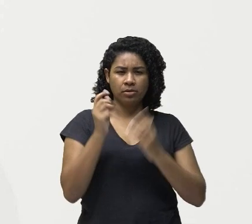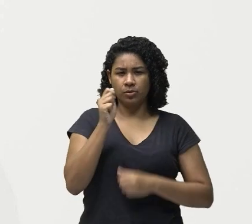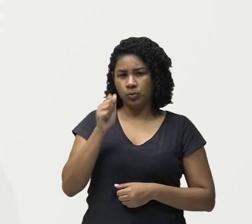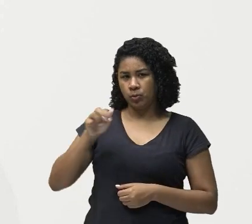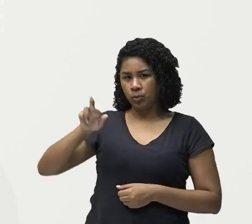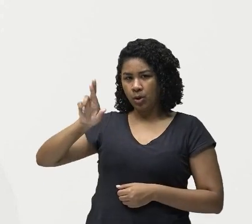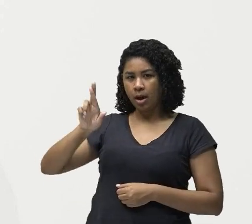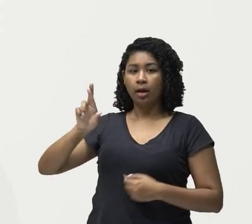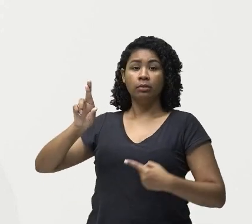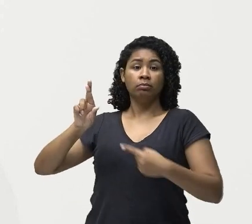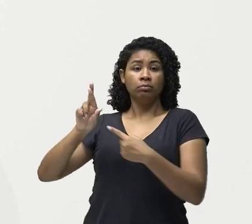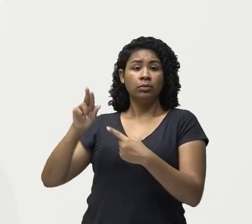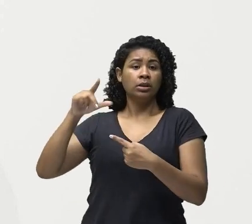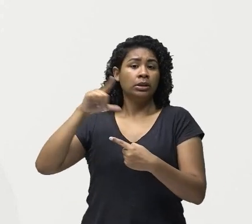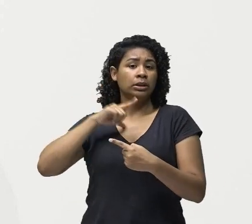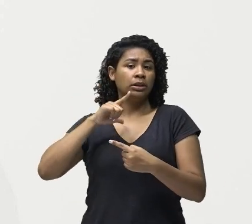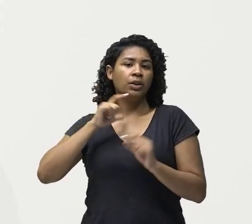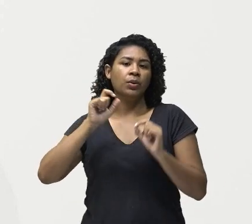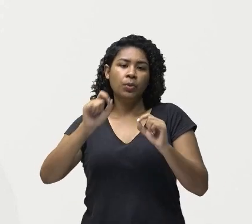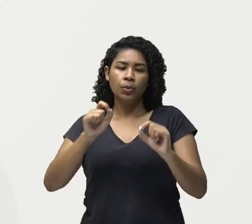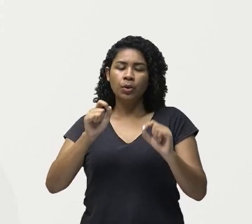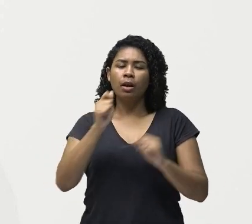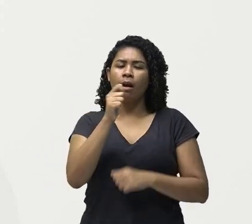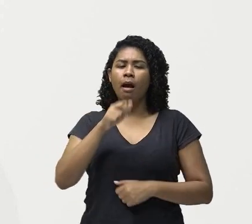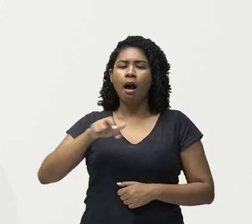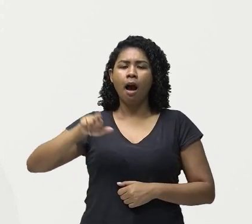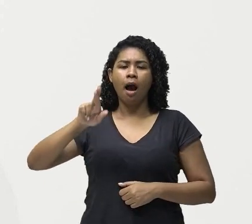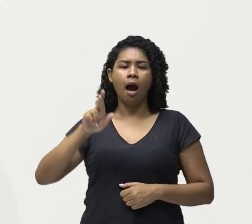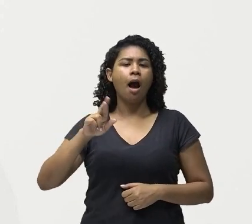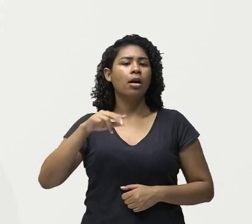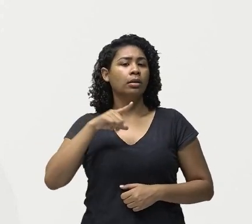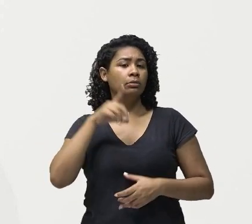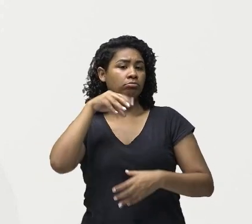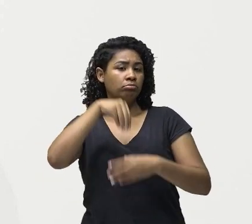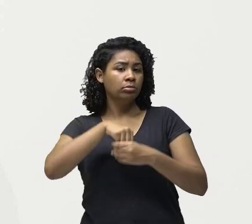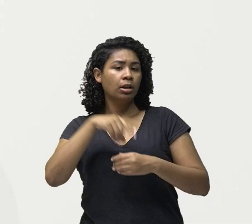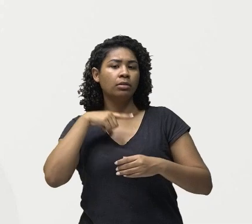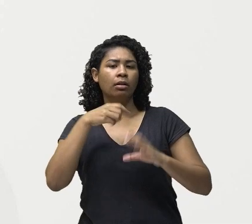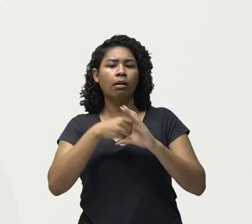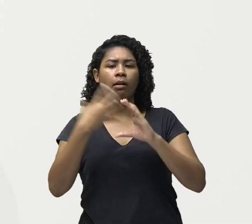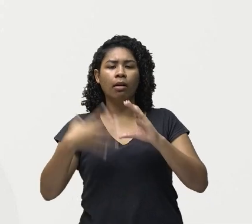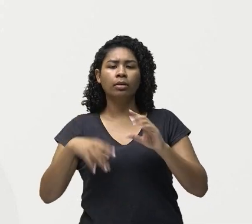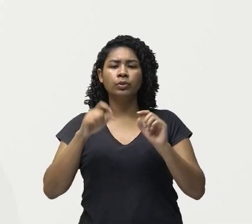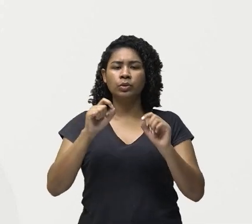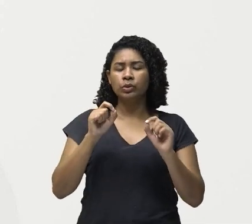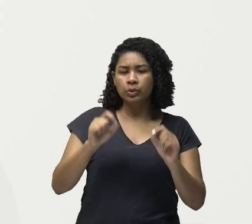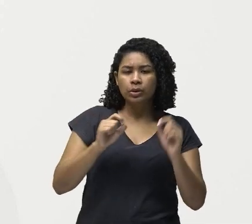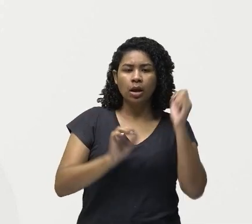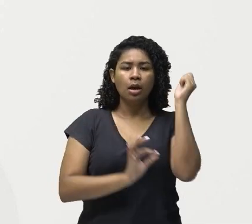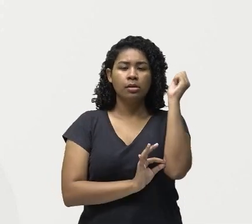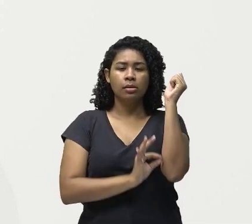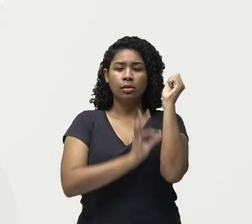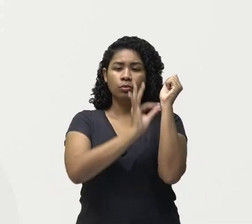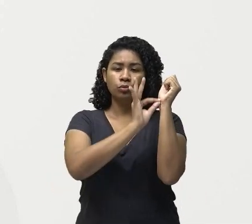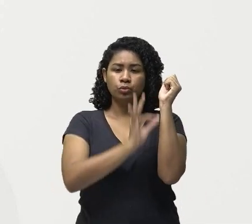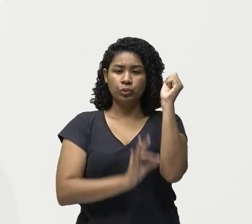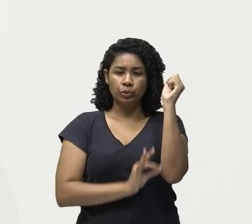por grandes extensões de ar com propriedades como temperatura,